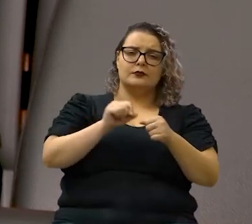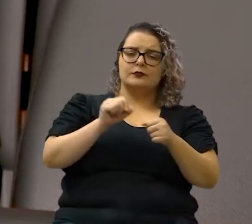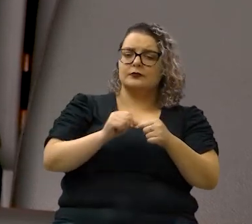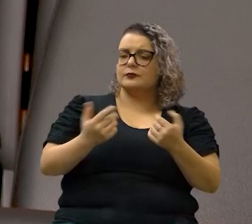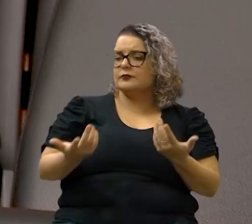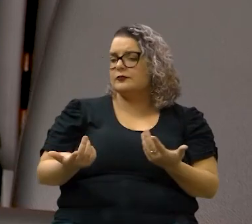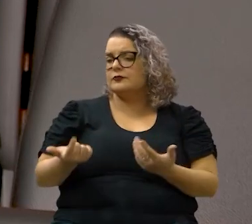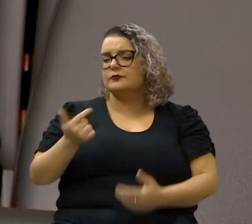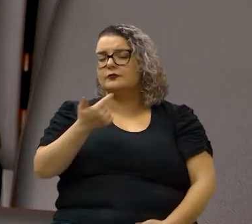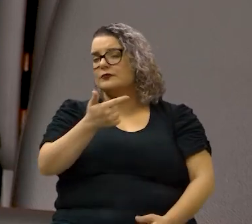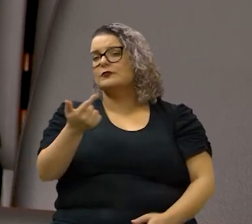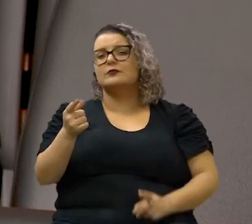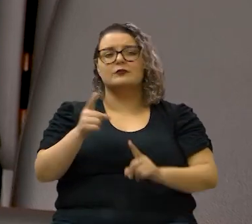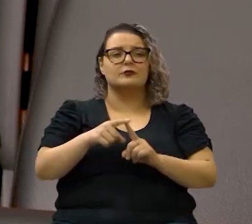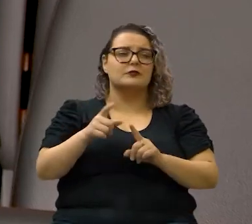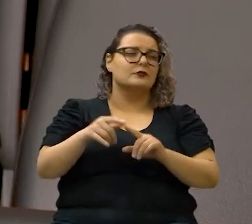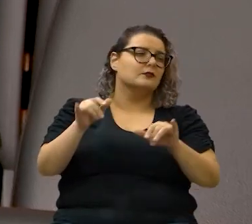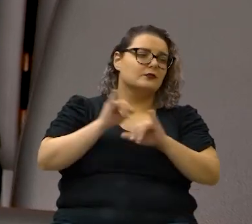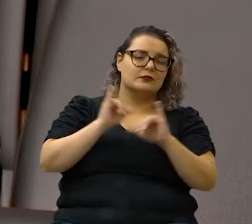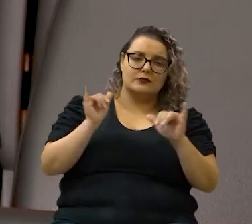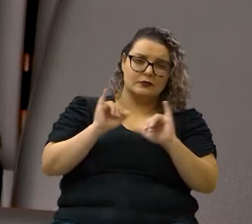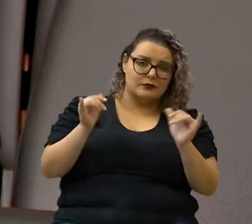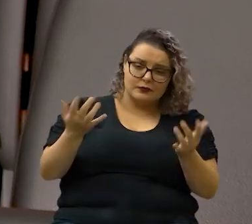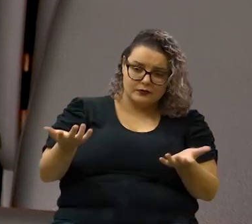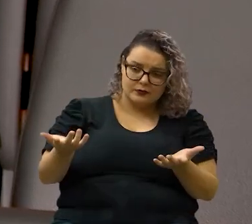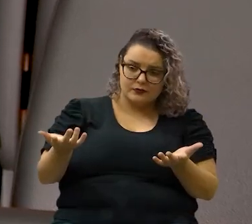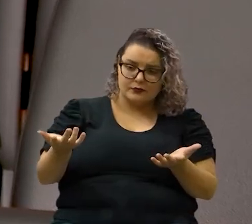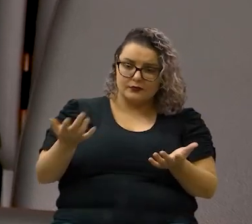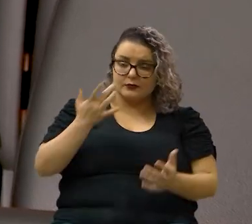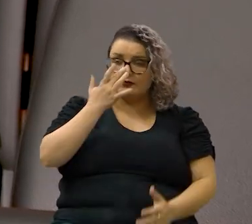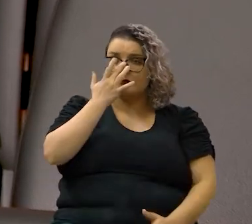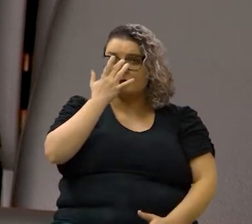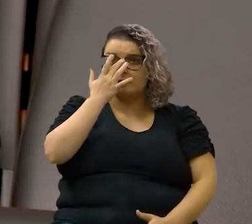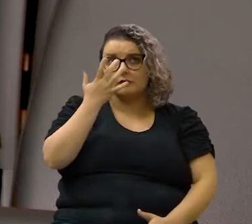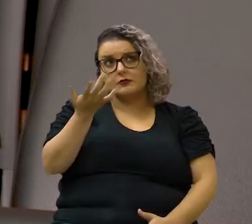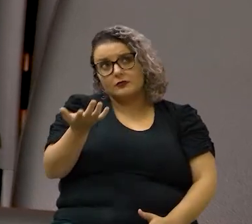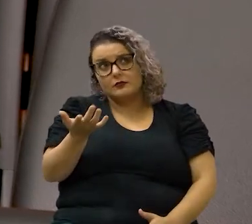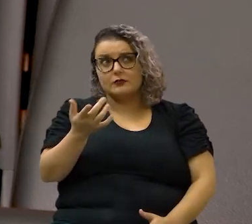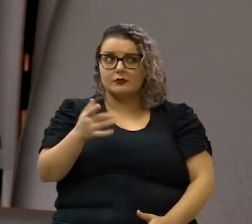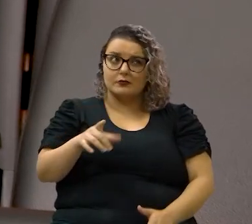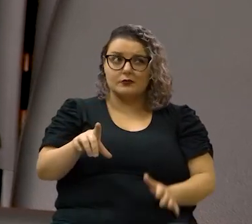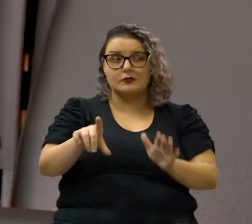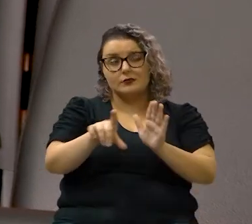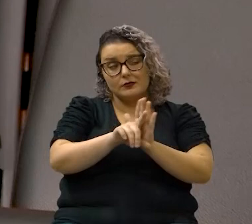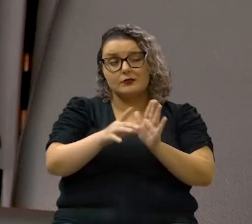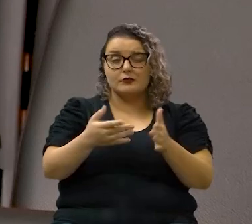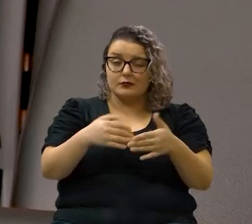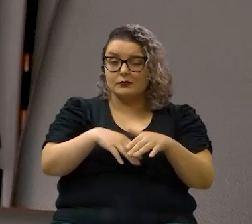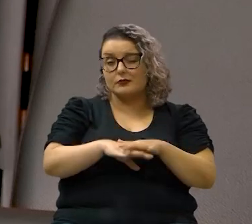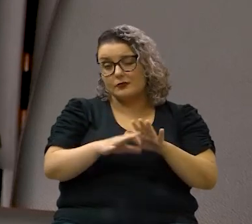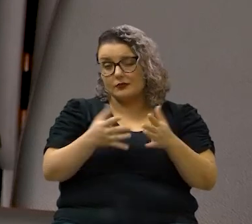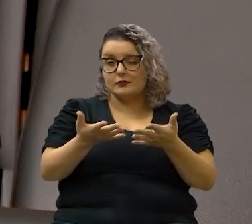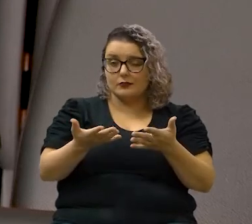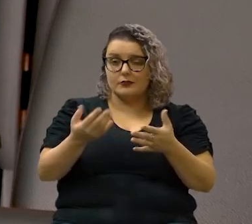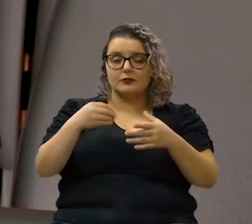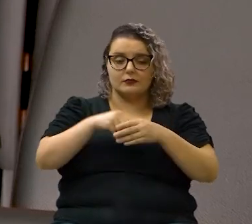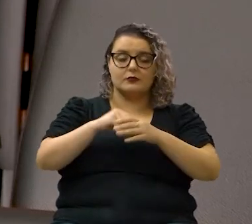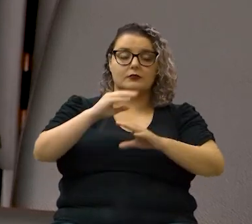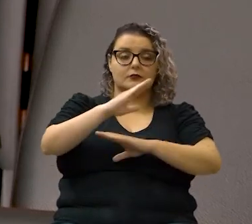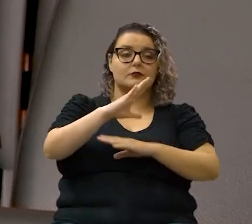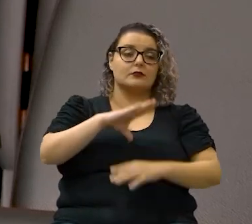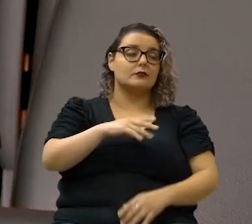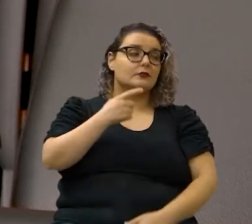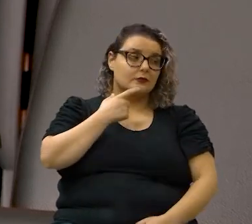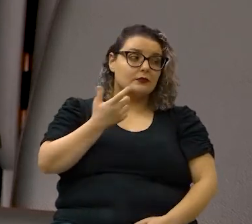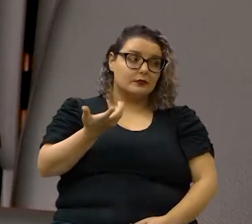feita sem nenhum tipo assim de maior repercussão, etc. E ficou com uma lei um pouco engavetada aqui na Câmara